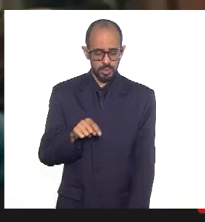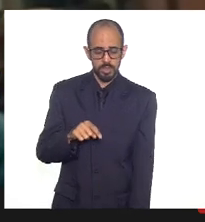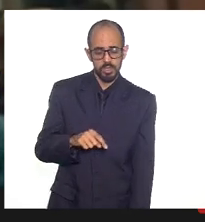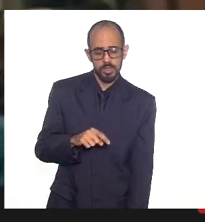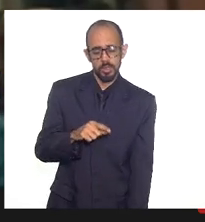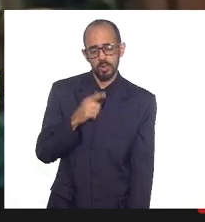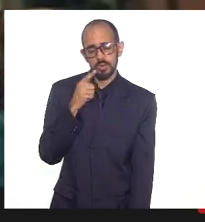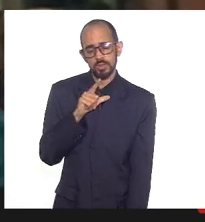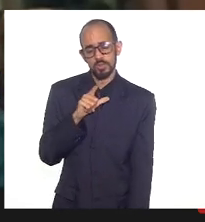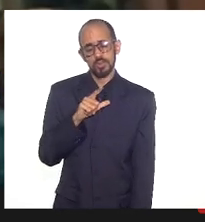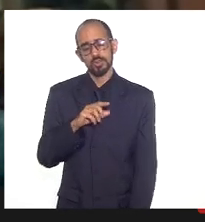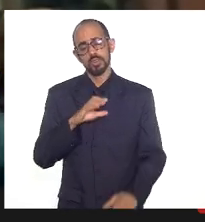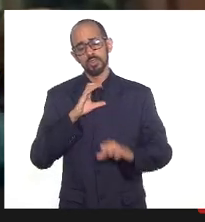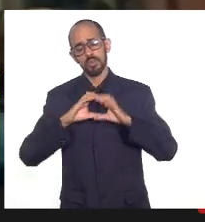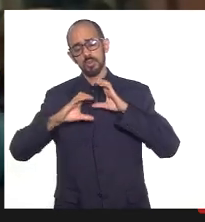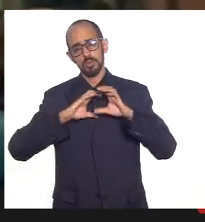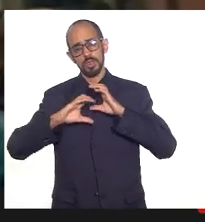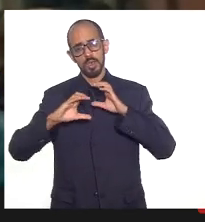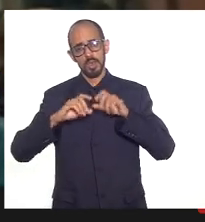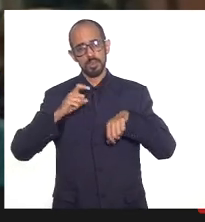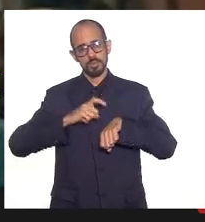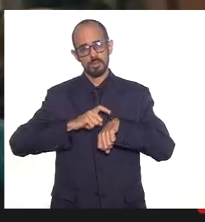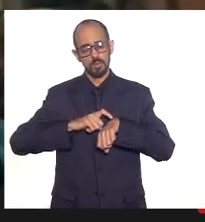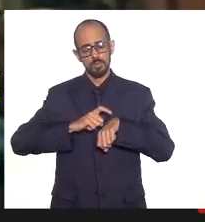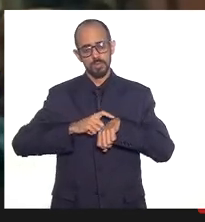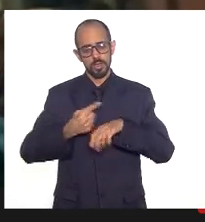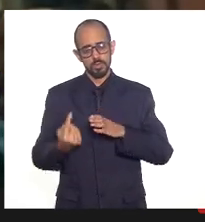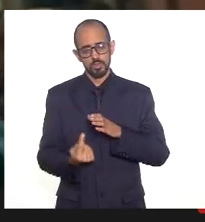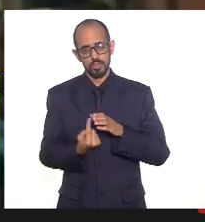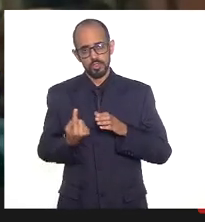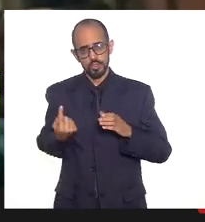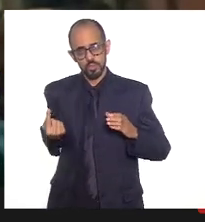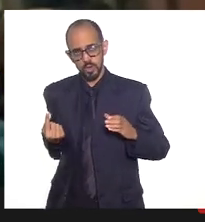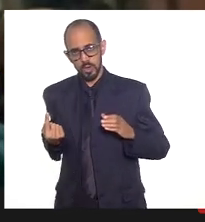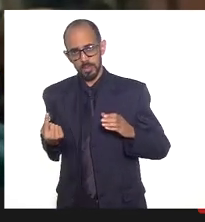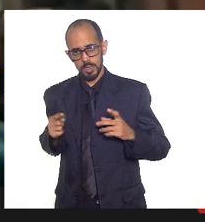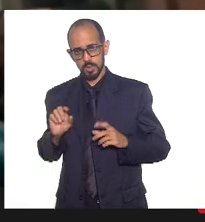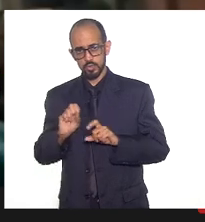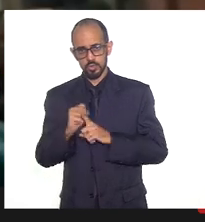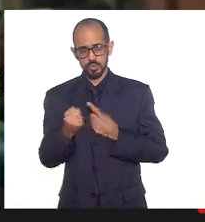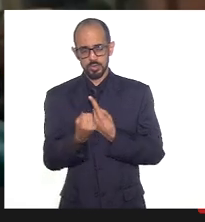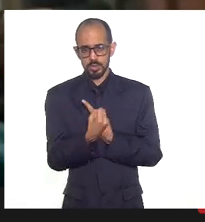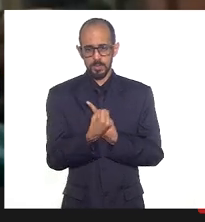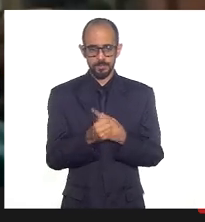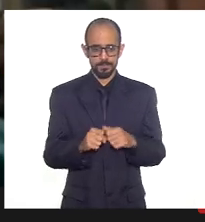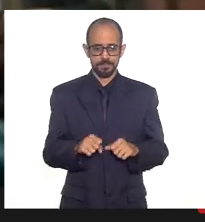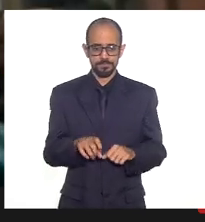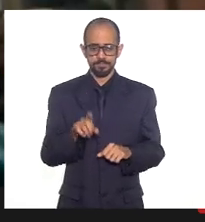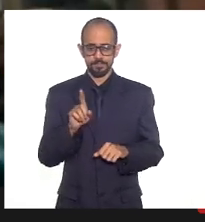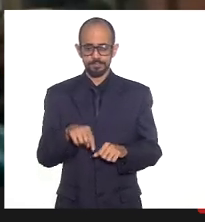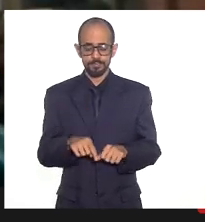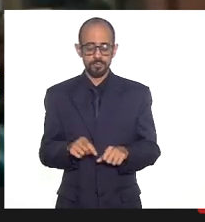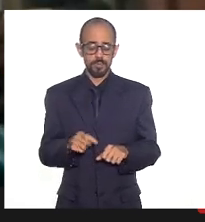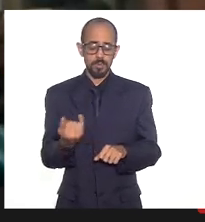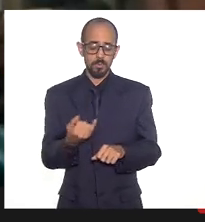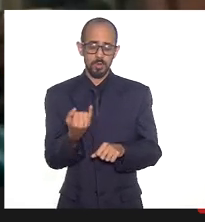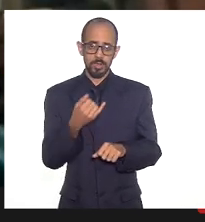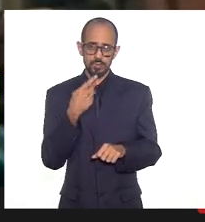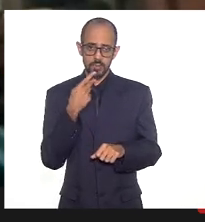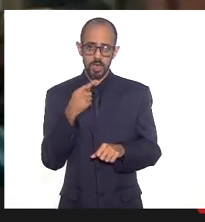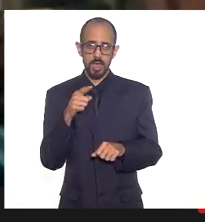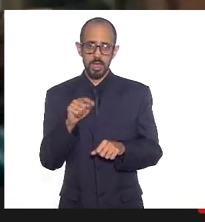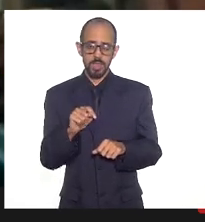nesse contexto de isolamento social. Esse é um ponto fundamental, portanto, para a frente parlamentar discutir. Acho que a questão da banda